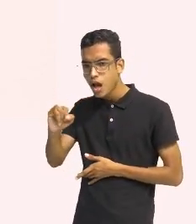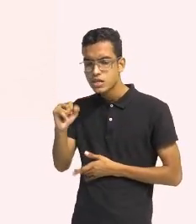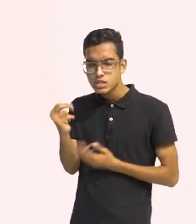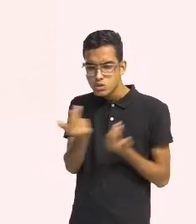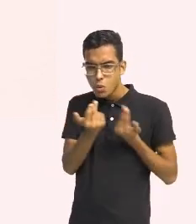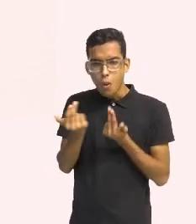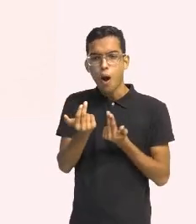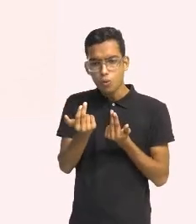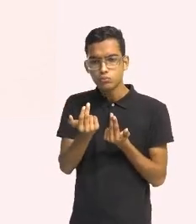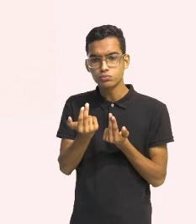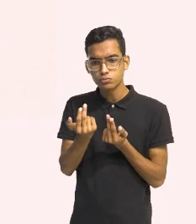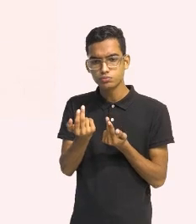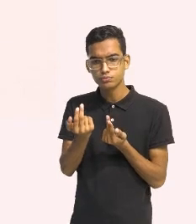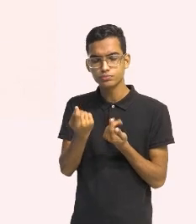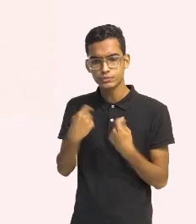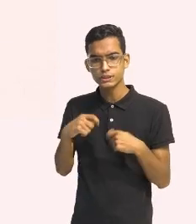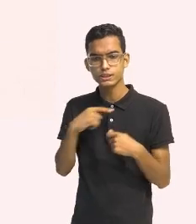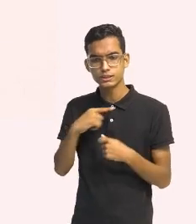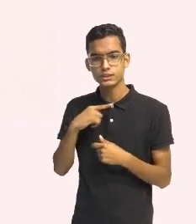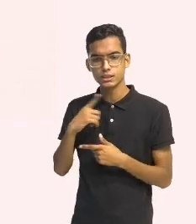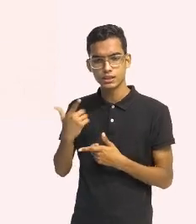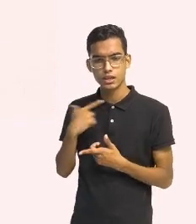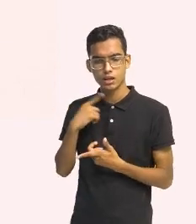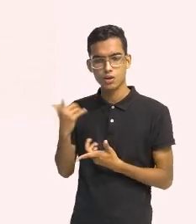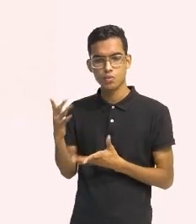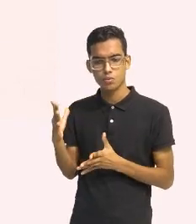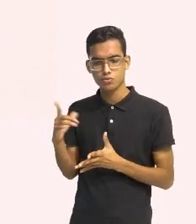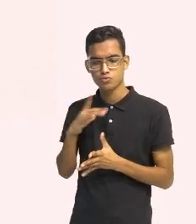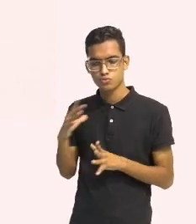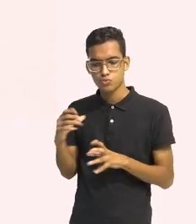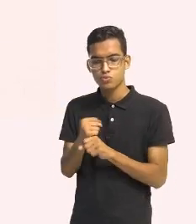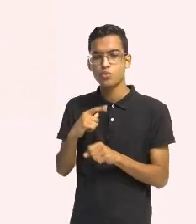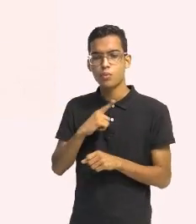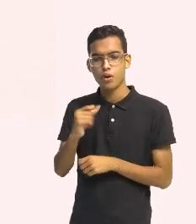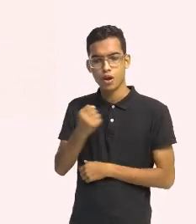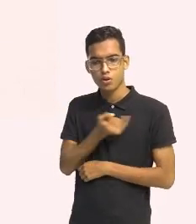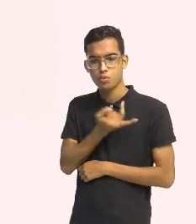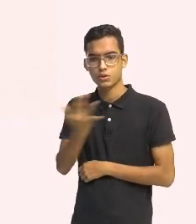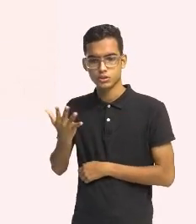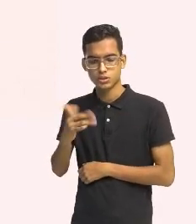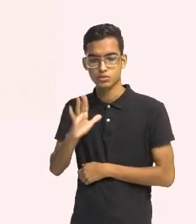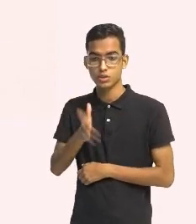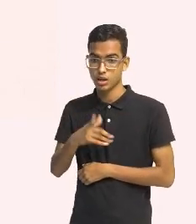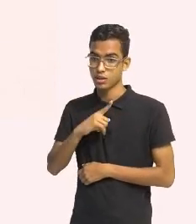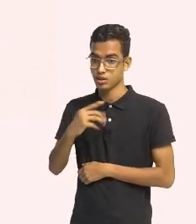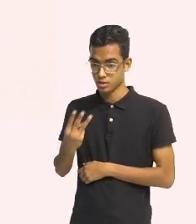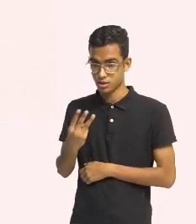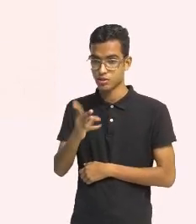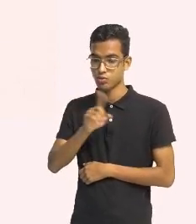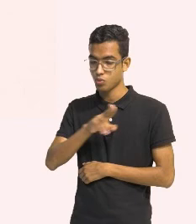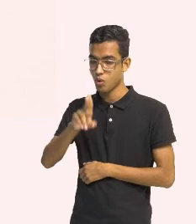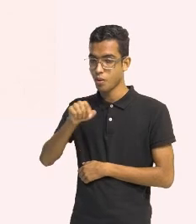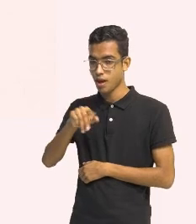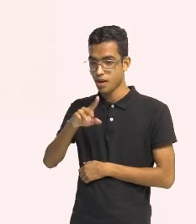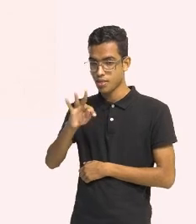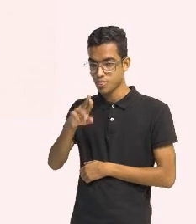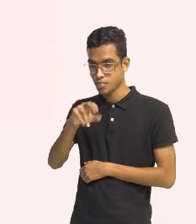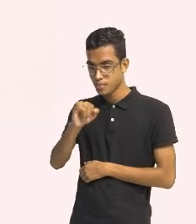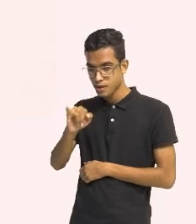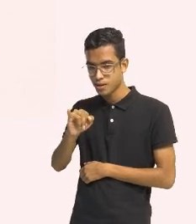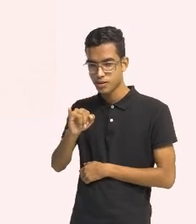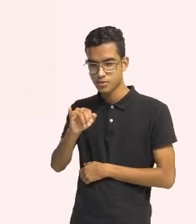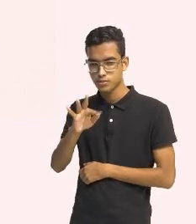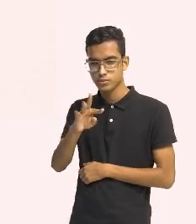prefixos de quantidade. Tri, tetra, penta. Como nós temos 3, então é tri, tá? Tri o